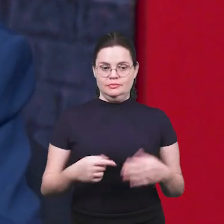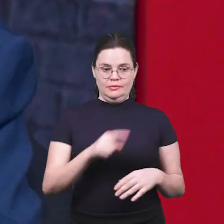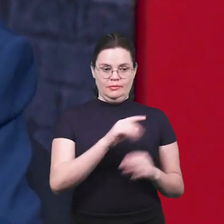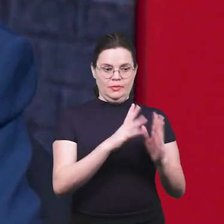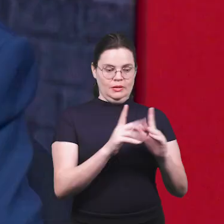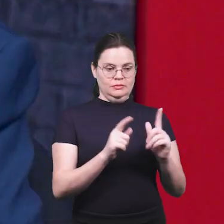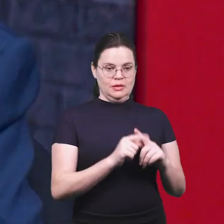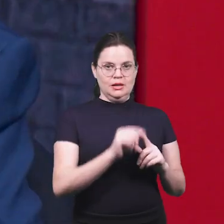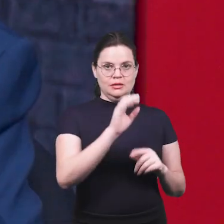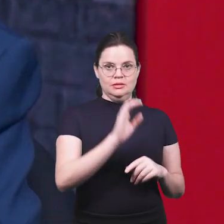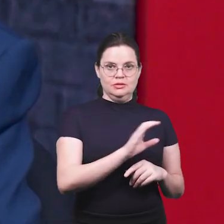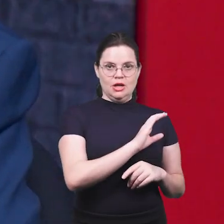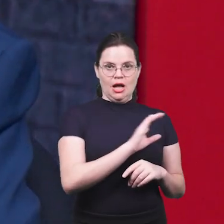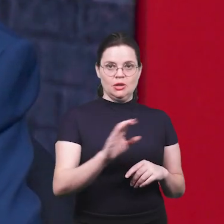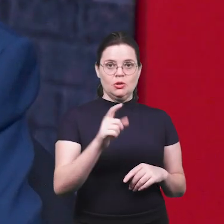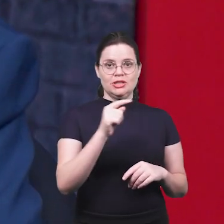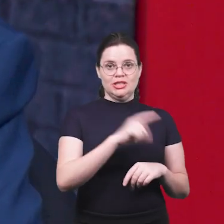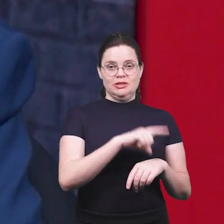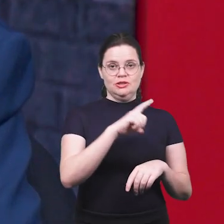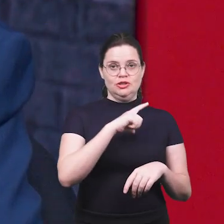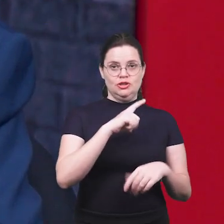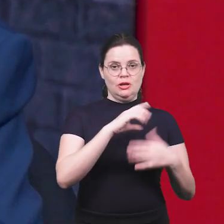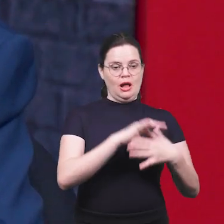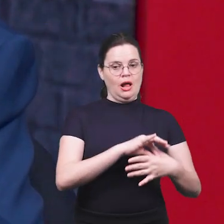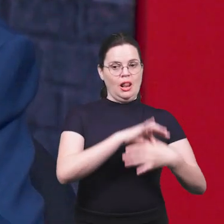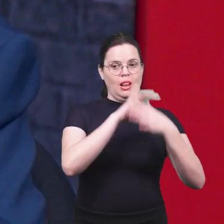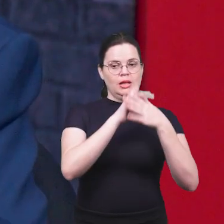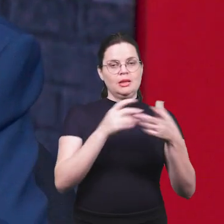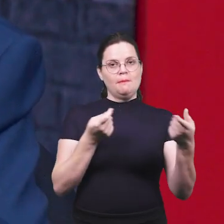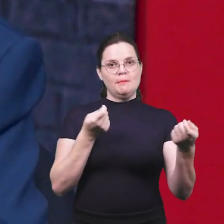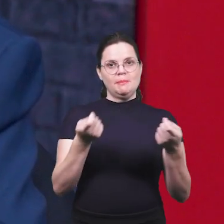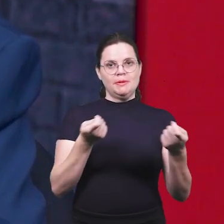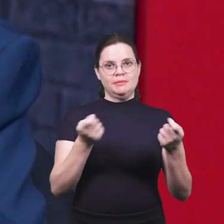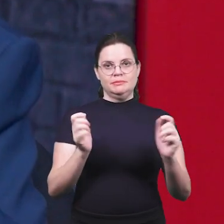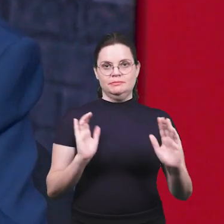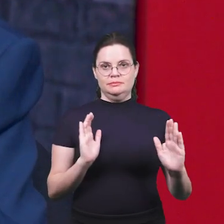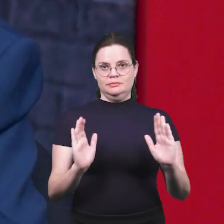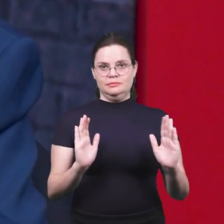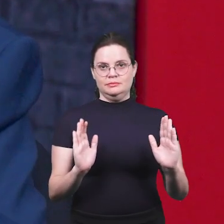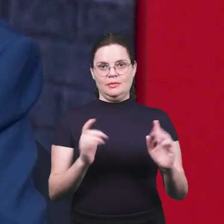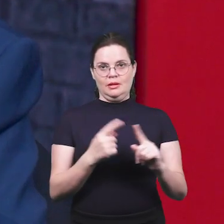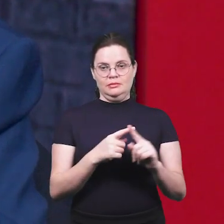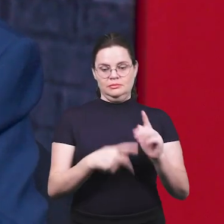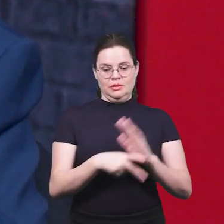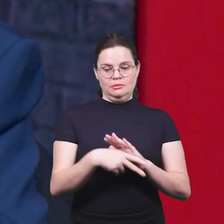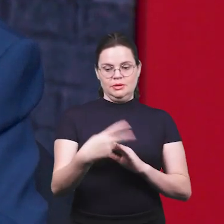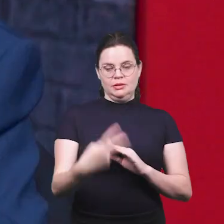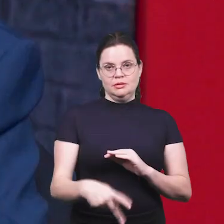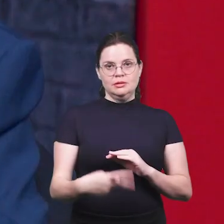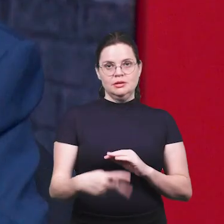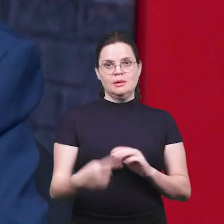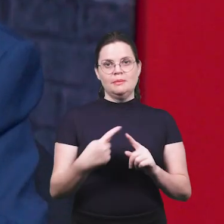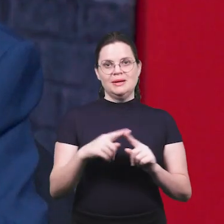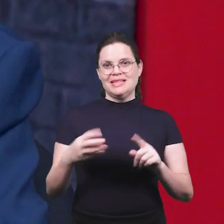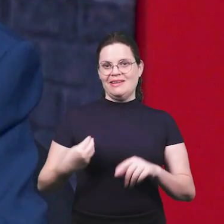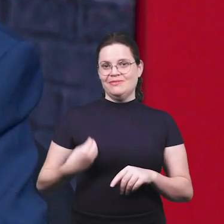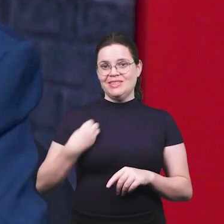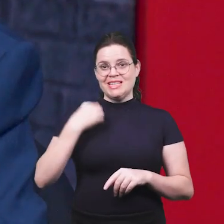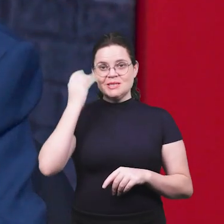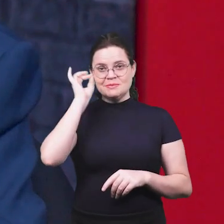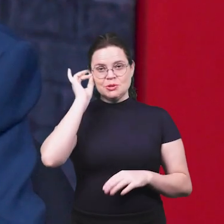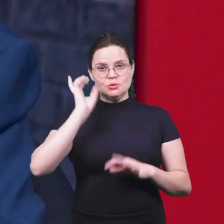no sentido temporal, porque a parte espiritual, ela cada vez estava se